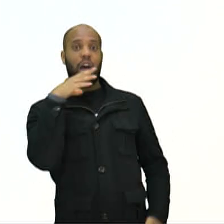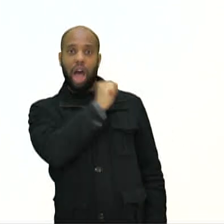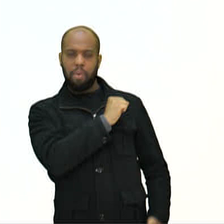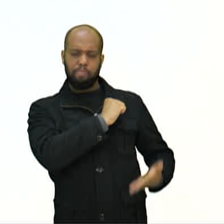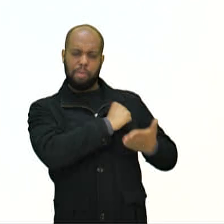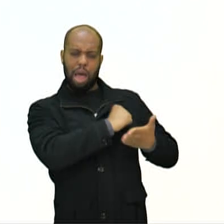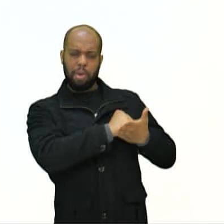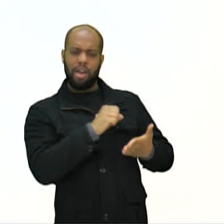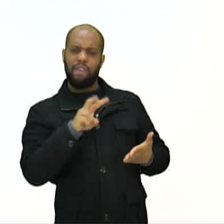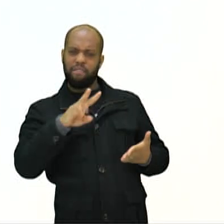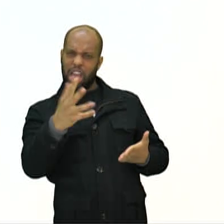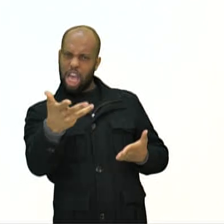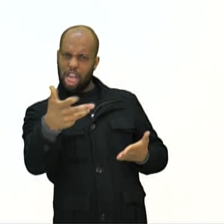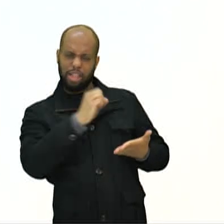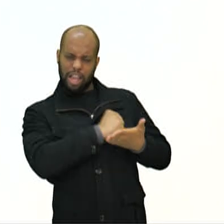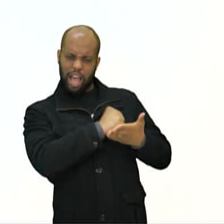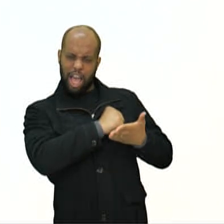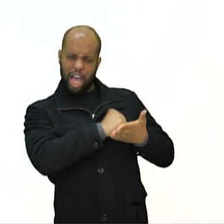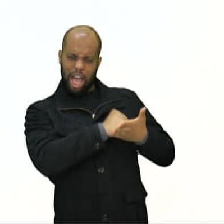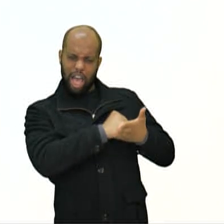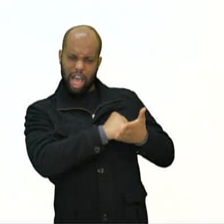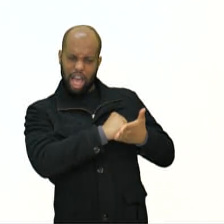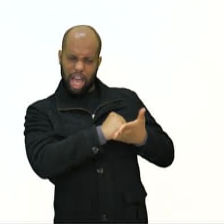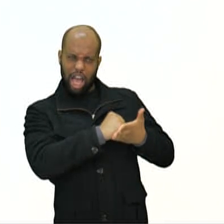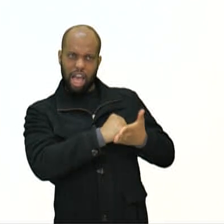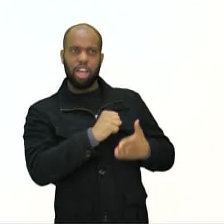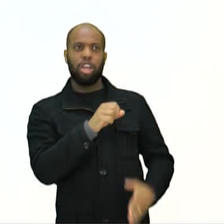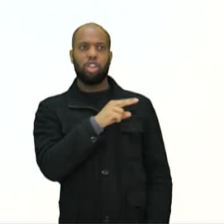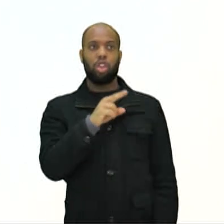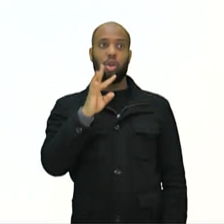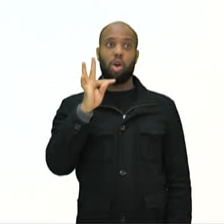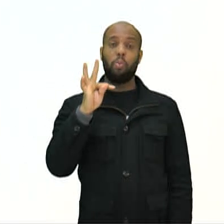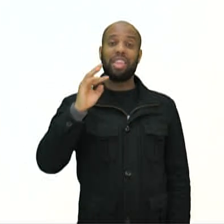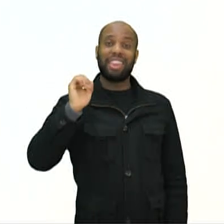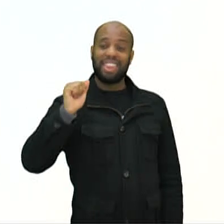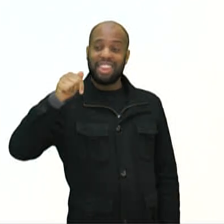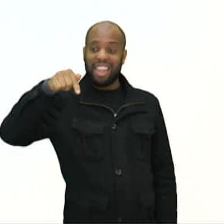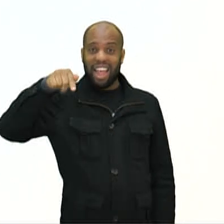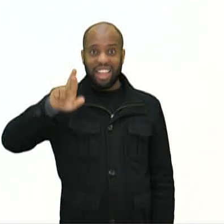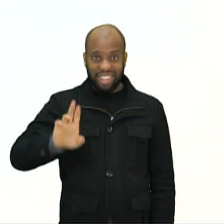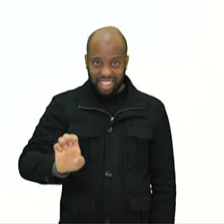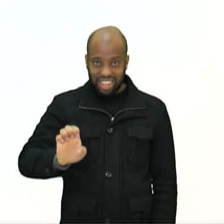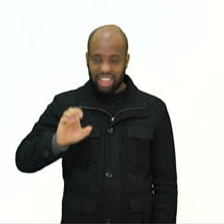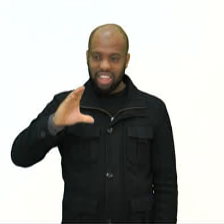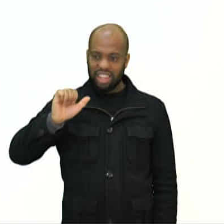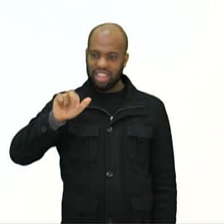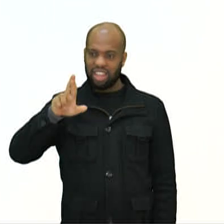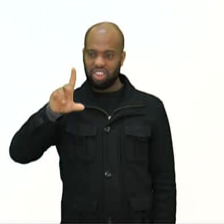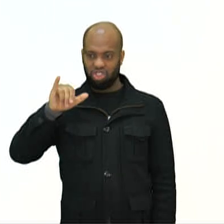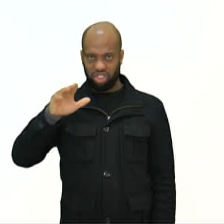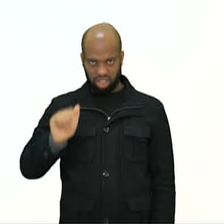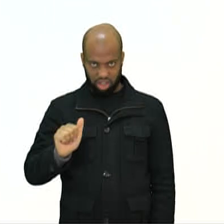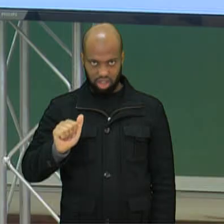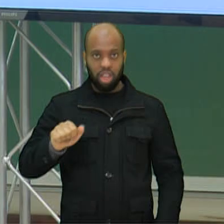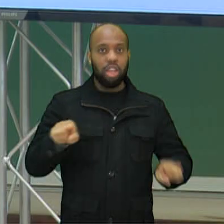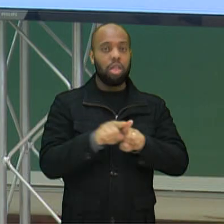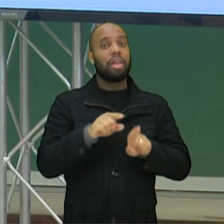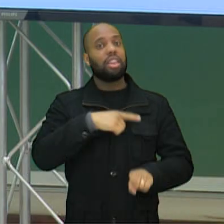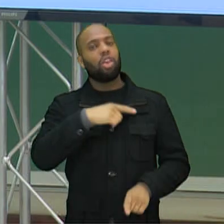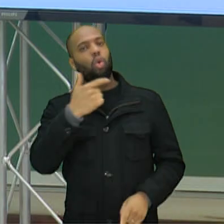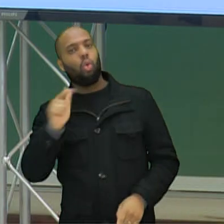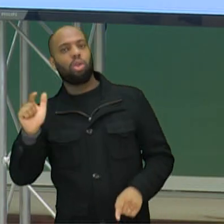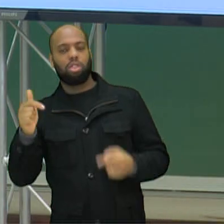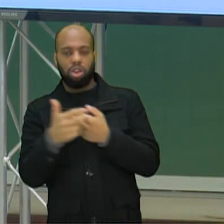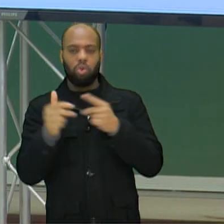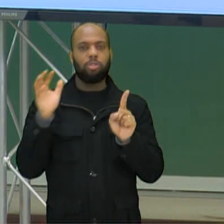seja, a frequência aumenta. Isso é chamado de taquicardia. Outras situações também vão desencadear essa taquicardia. O